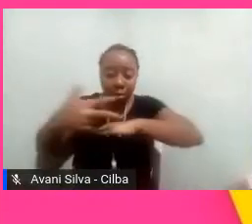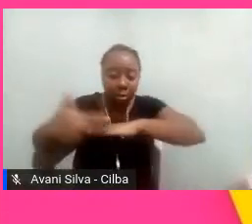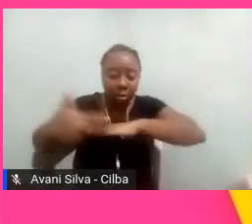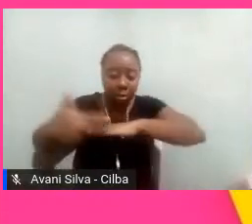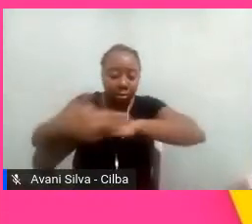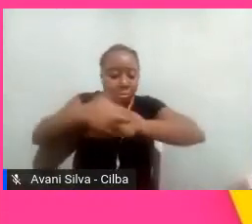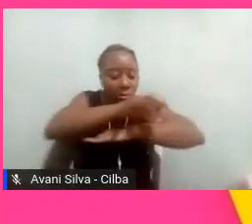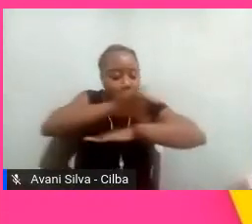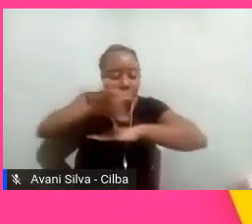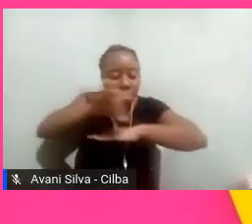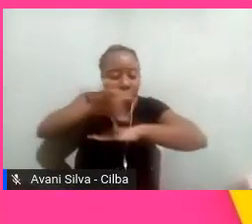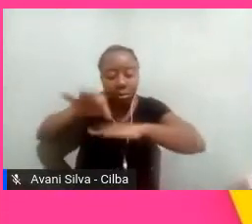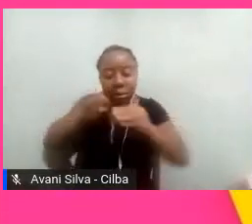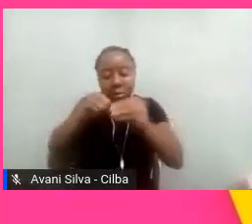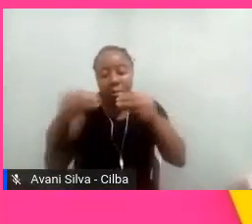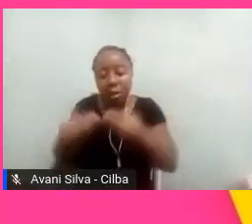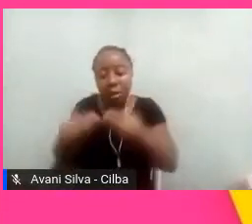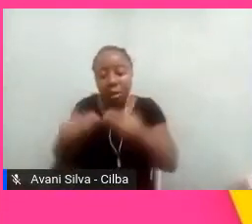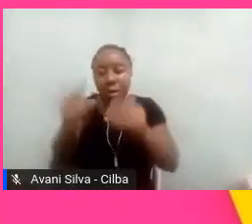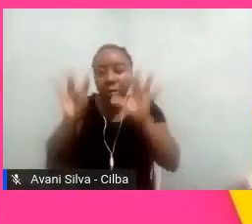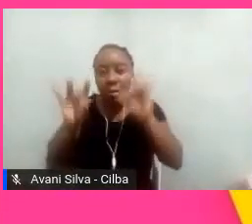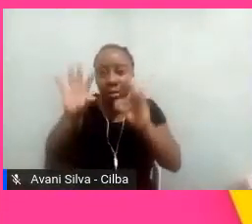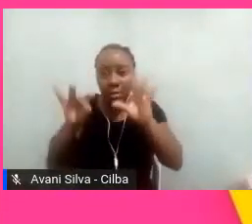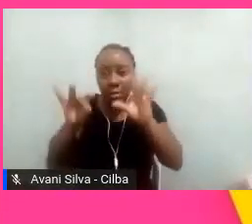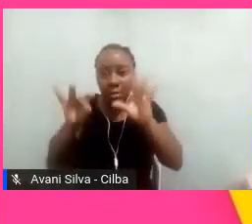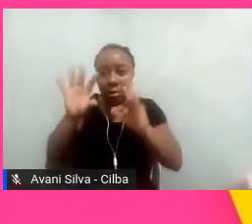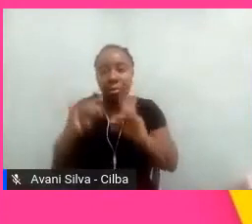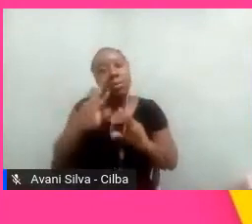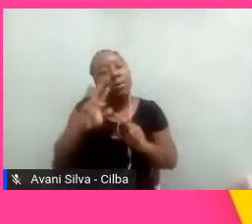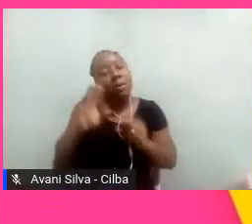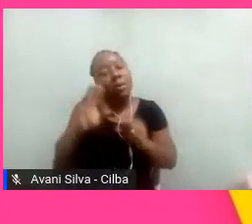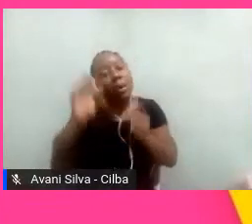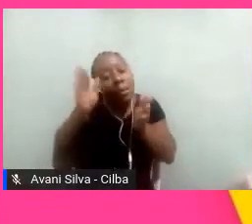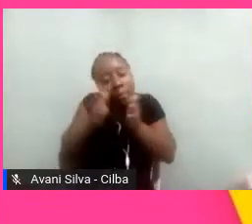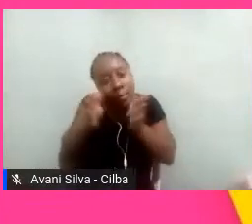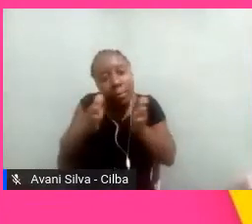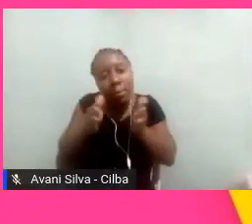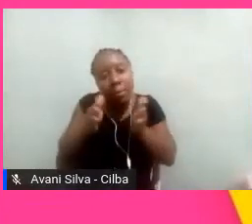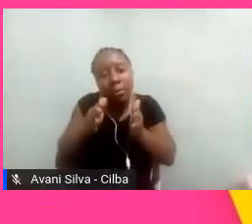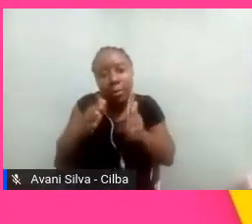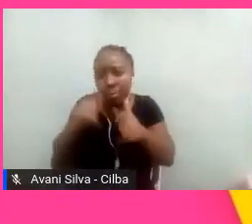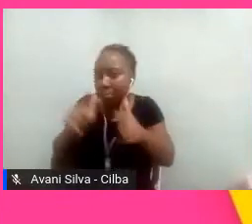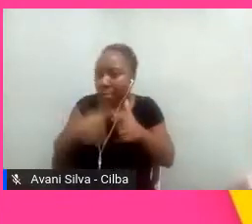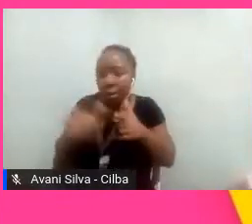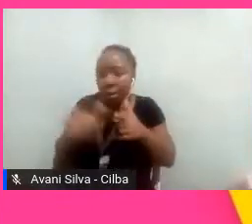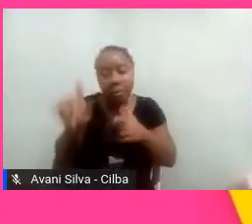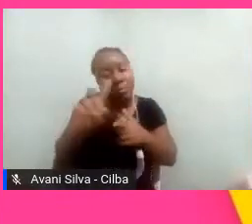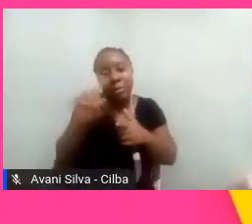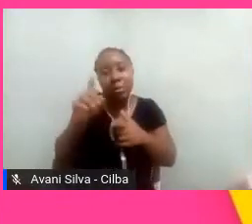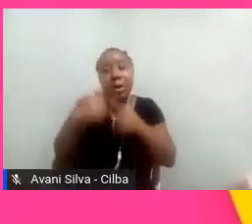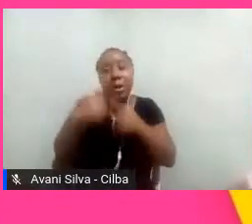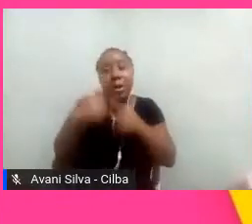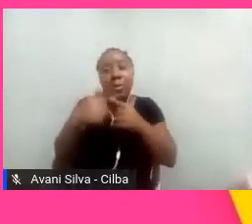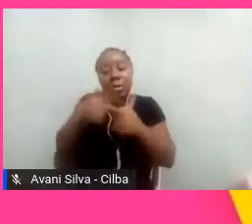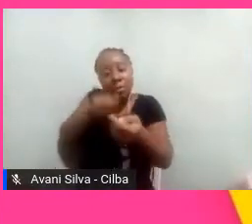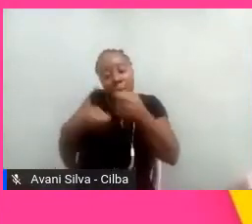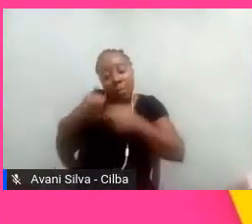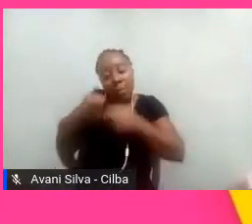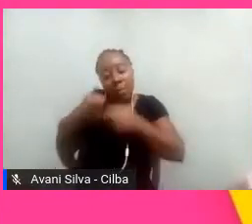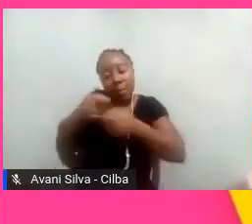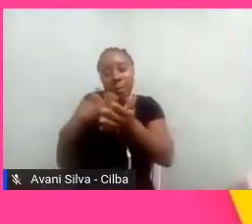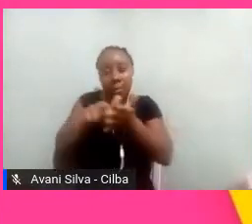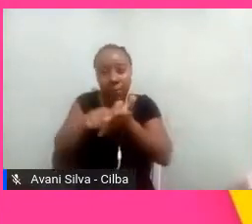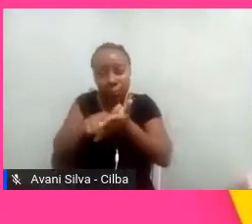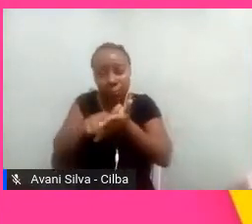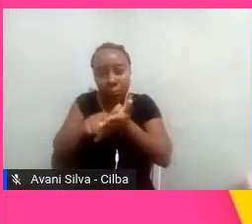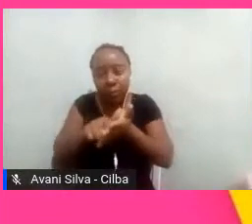cola é menor, tá? E não é que está com defeito, não. É que o pessoal faz assim para economizar papel mesmo. Porque em uma